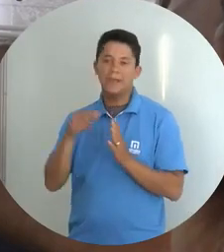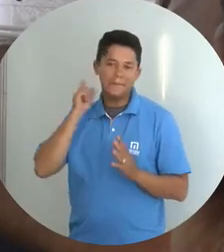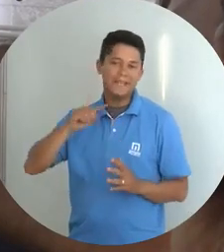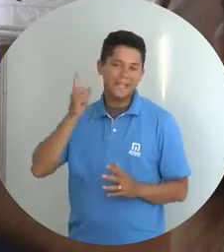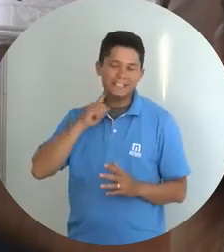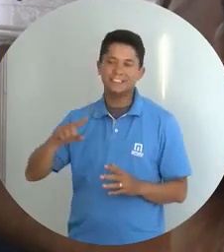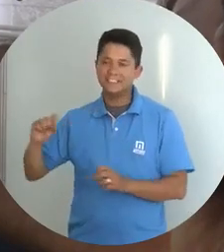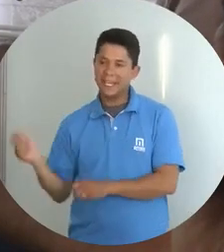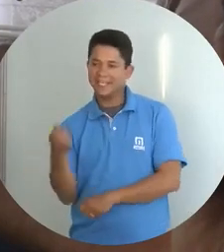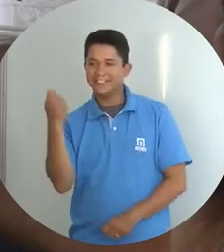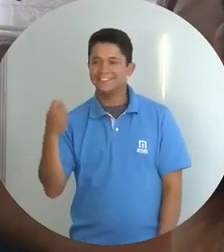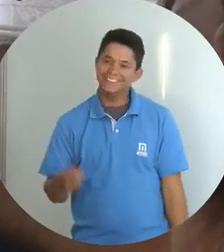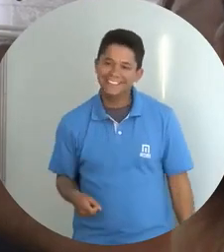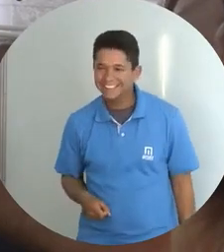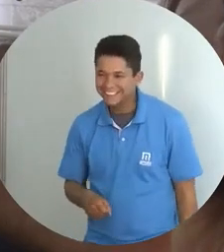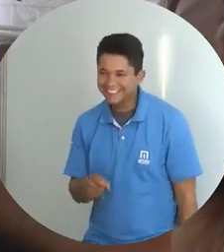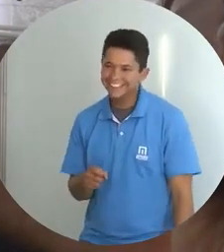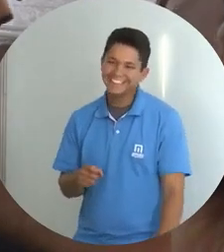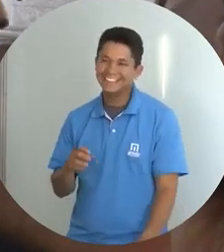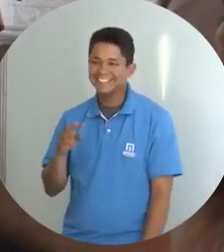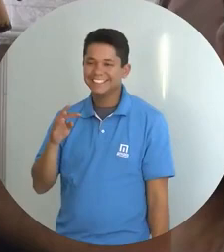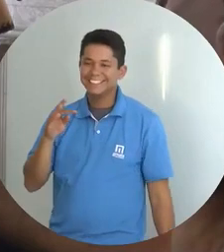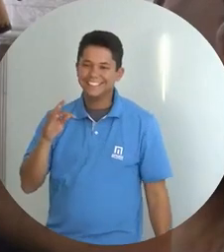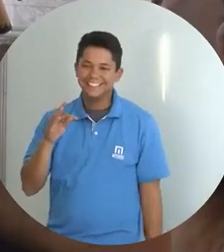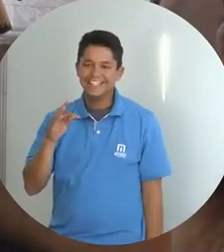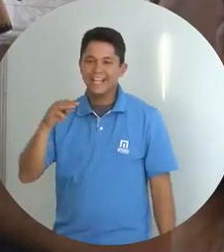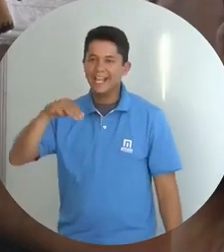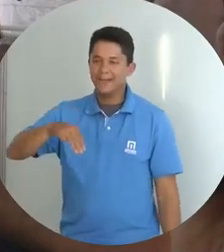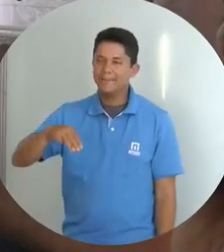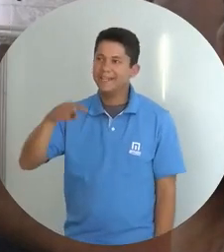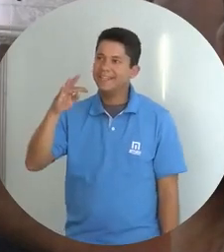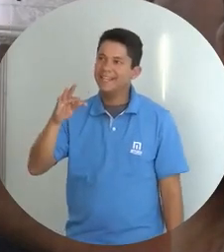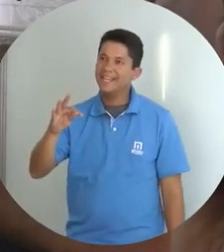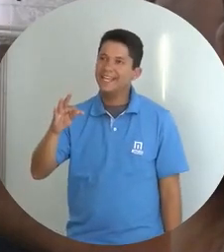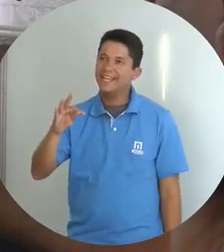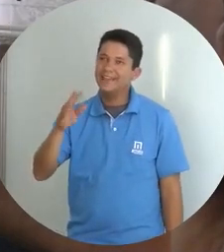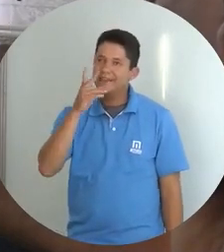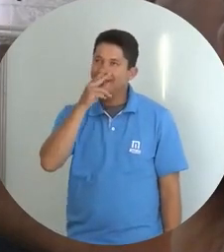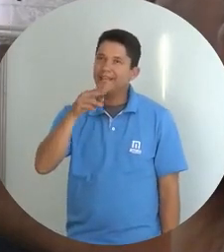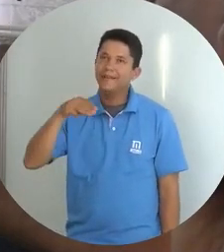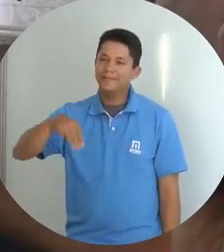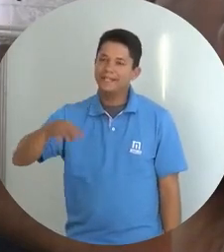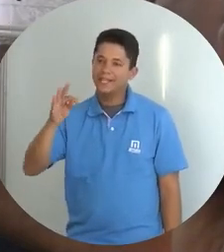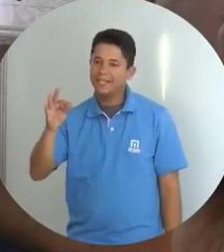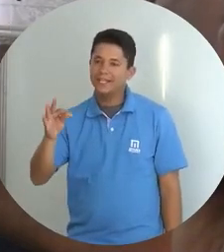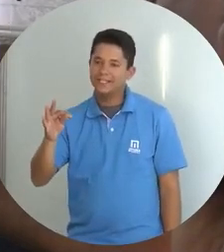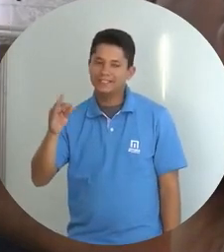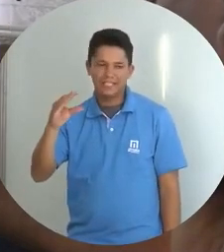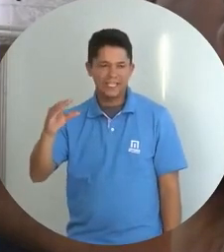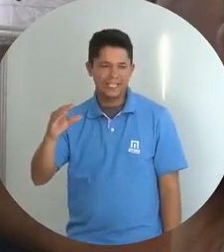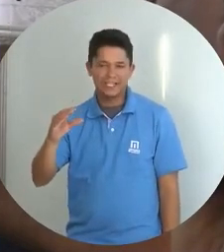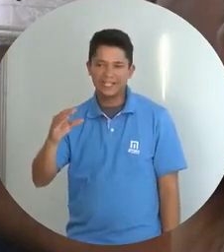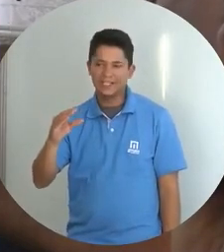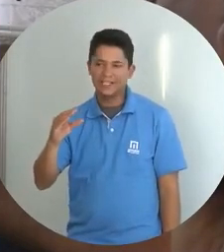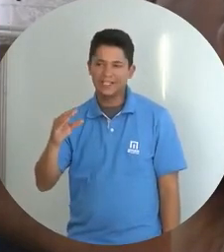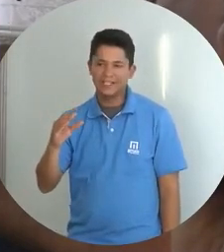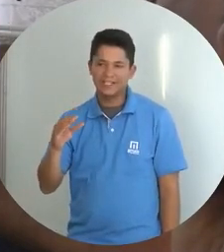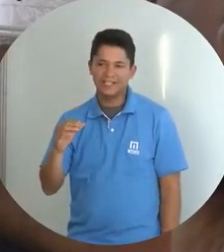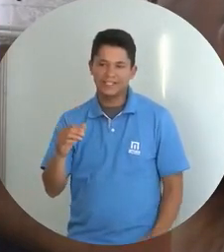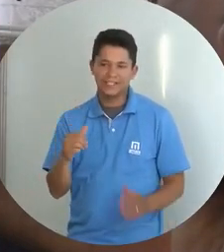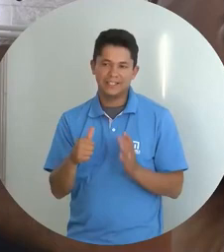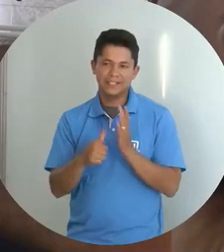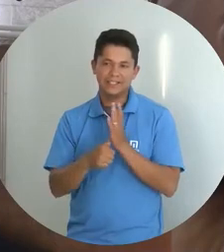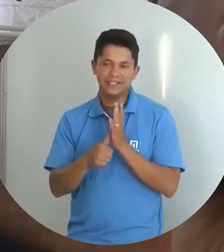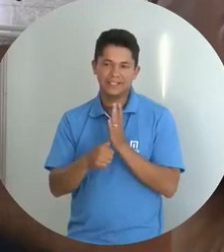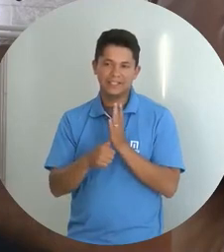descia muito bloco e muito material, a gente chegou a furar rocha, furamos madeira, que